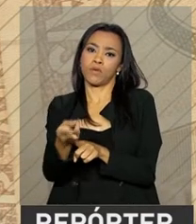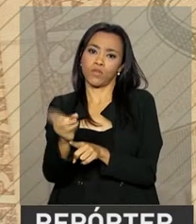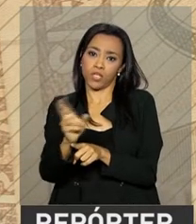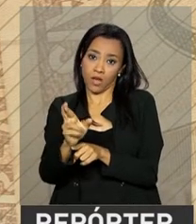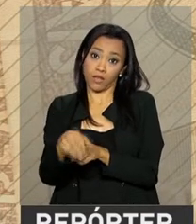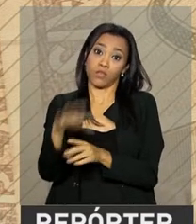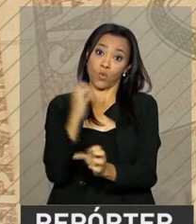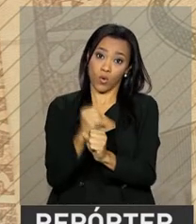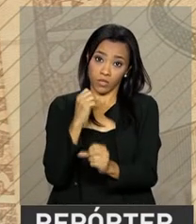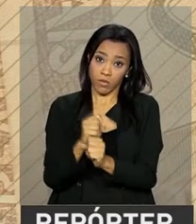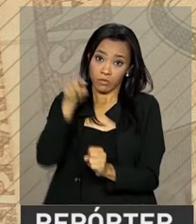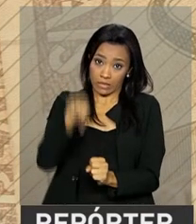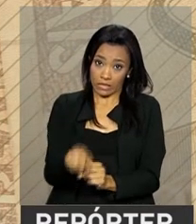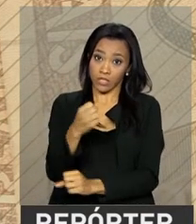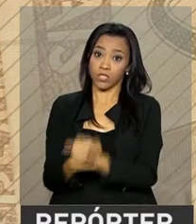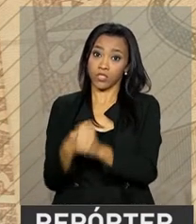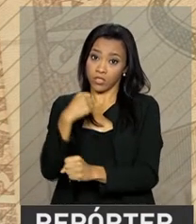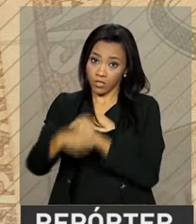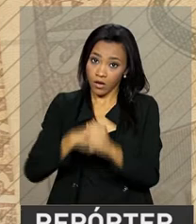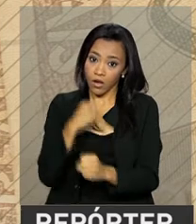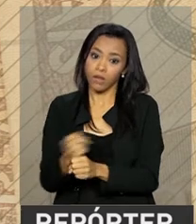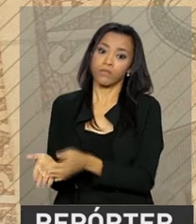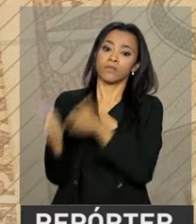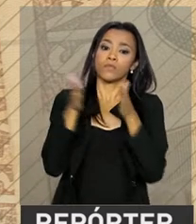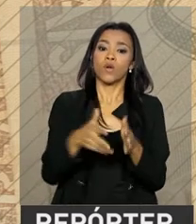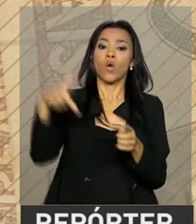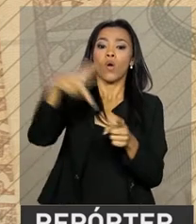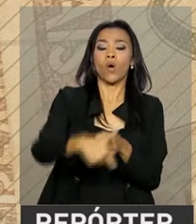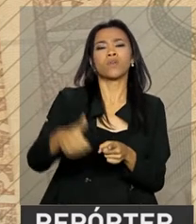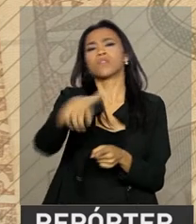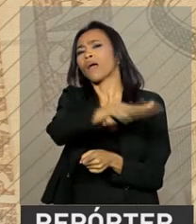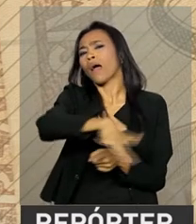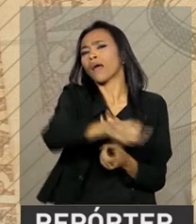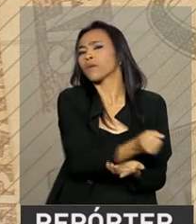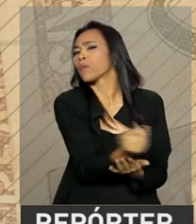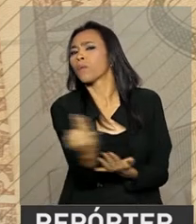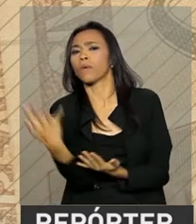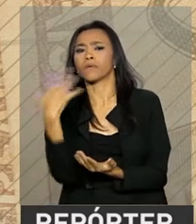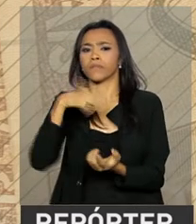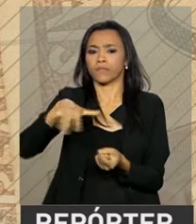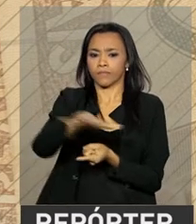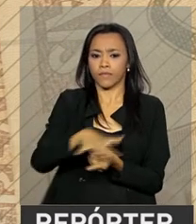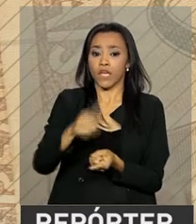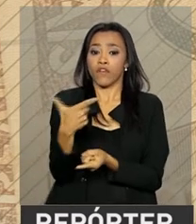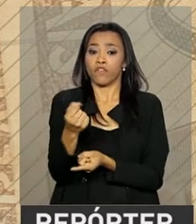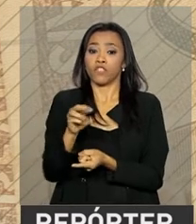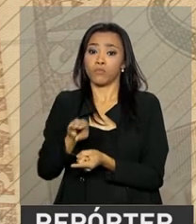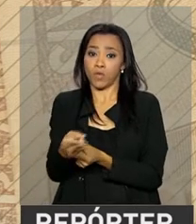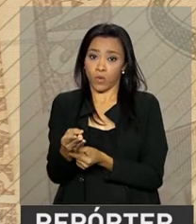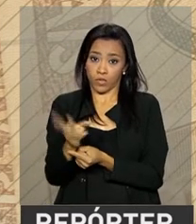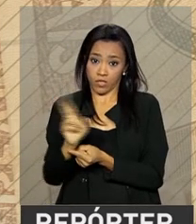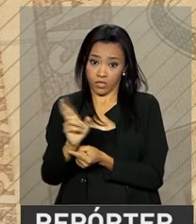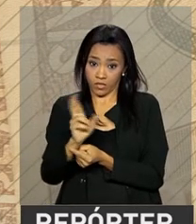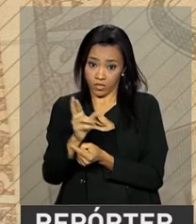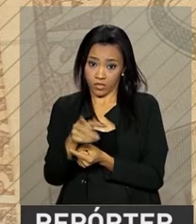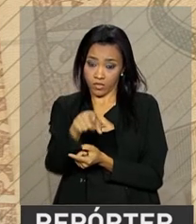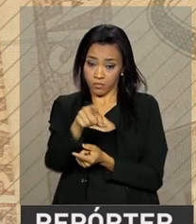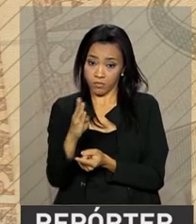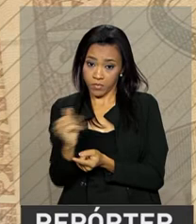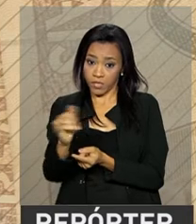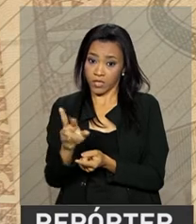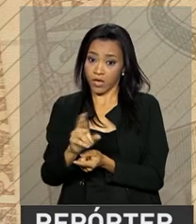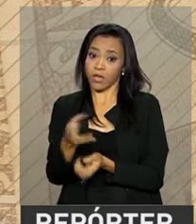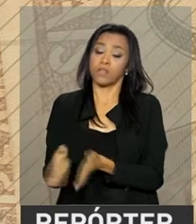no orçamento deste ano os cortes vão recair sobre as seguintes áreas 20 bilhões de reais sobre os diferentes órgãos